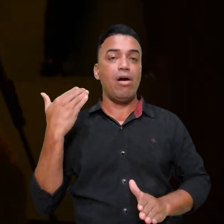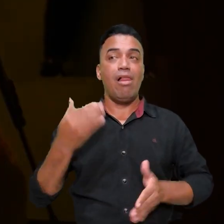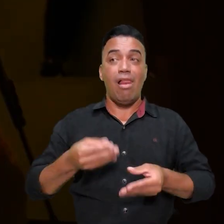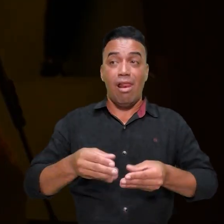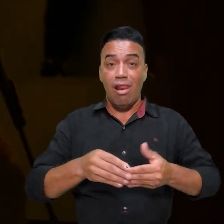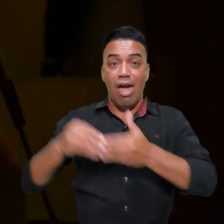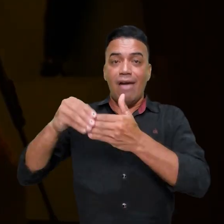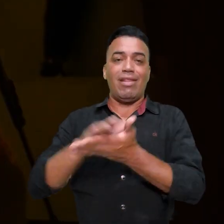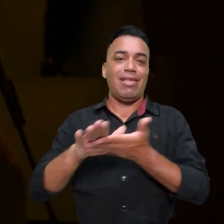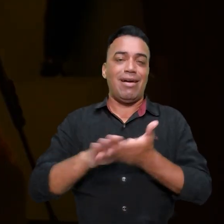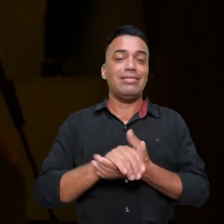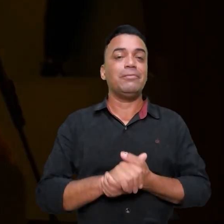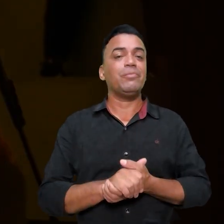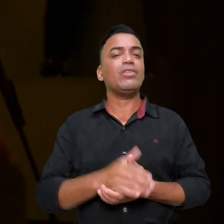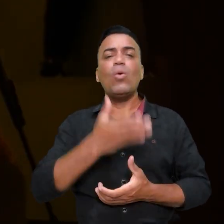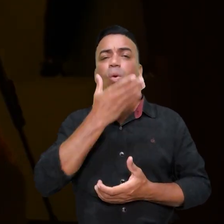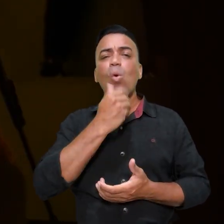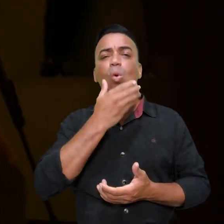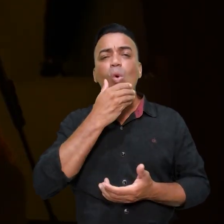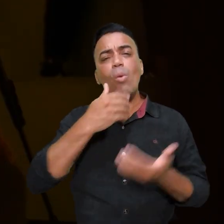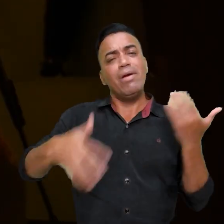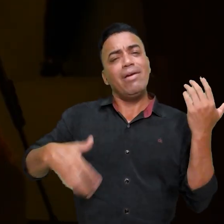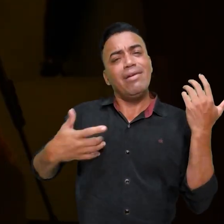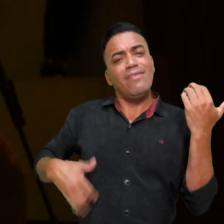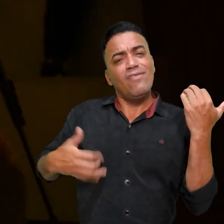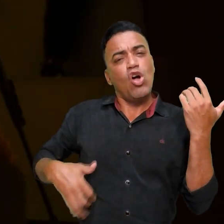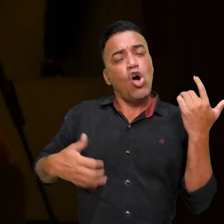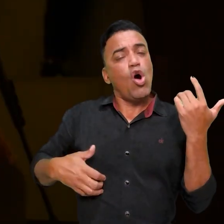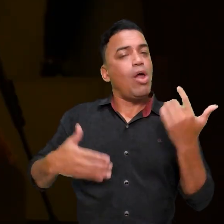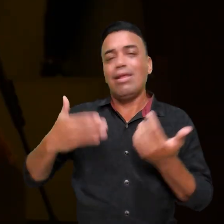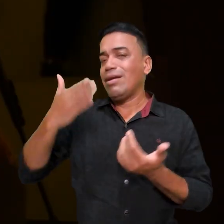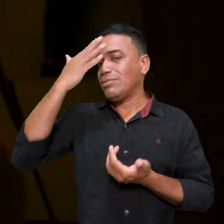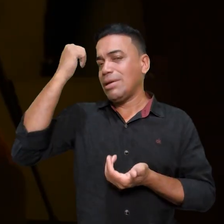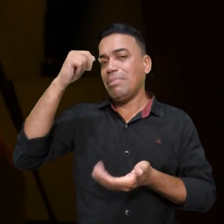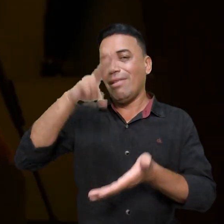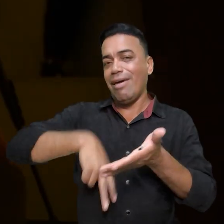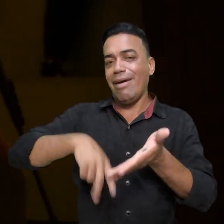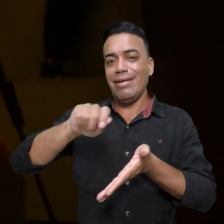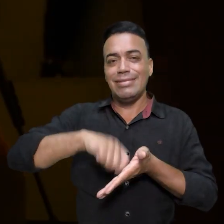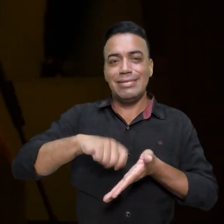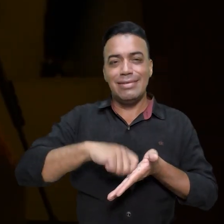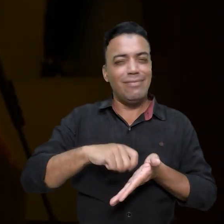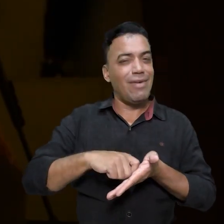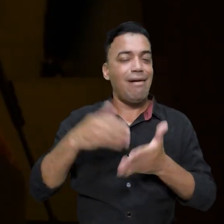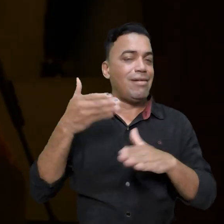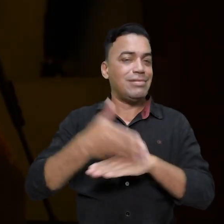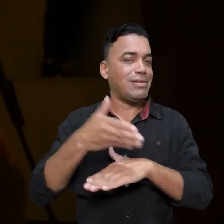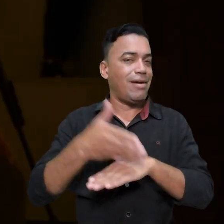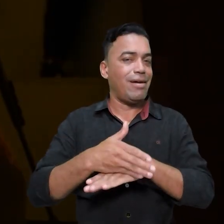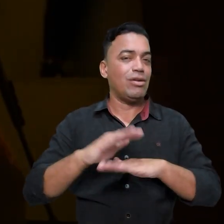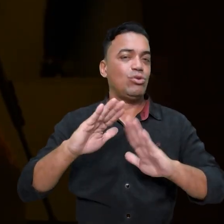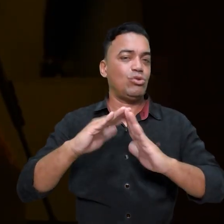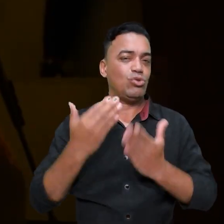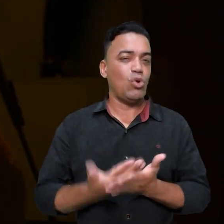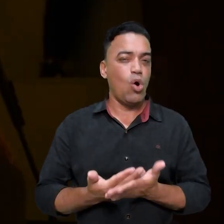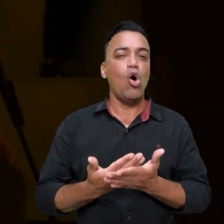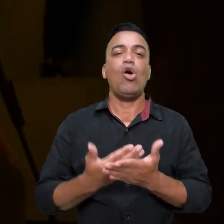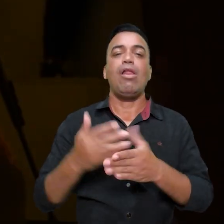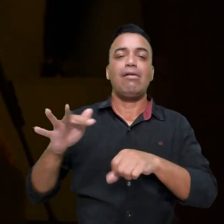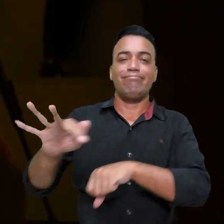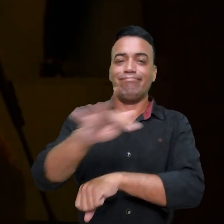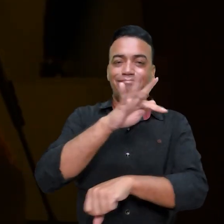Canhotinho foi um cantador de viola analfabeto pelo o termo de não ter tido acesso à educação